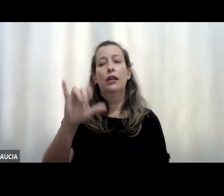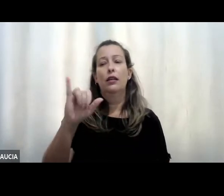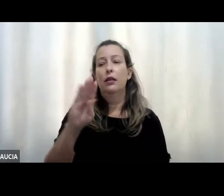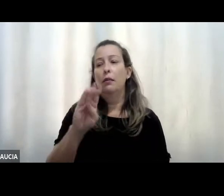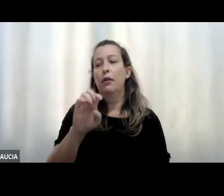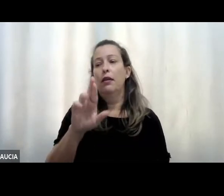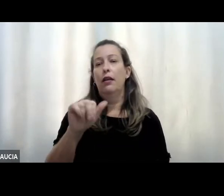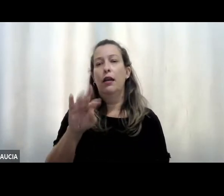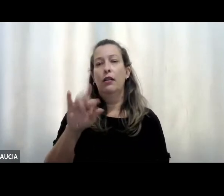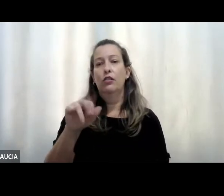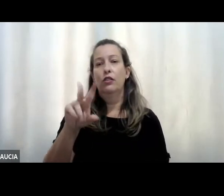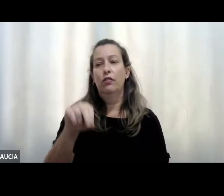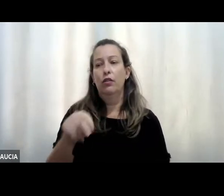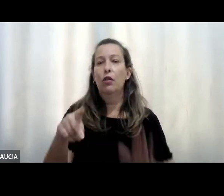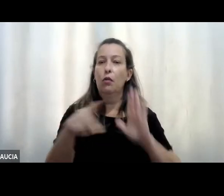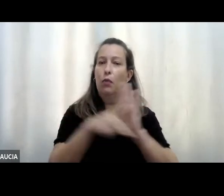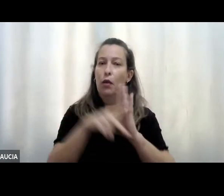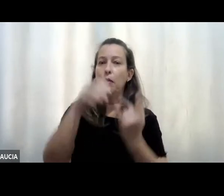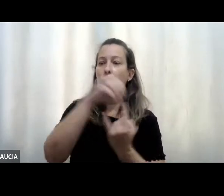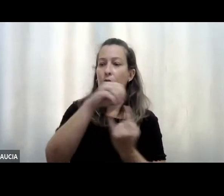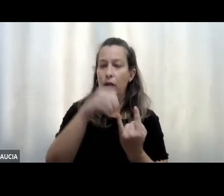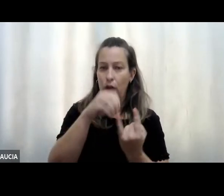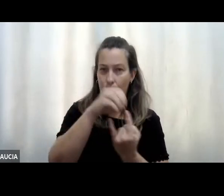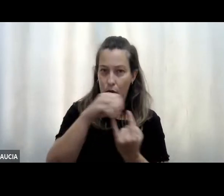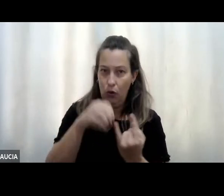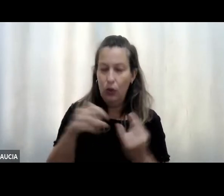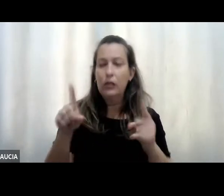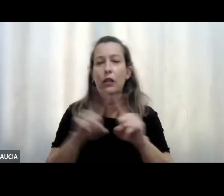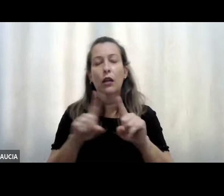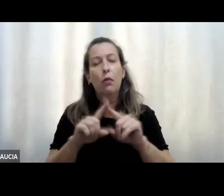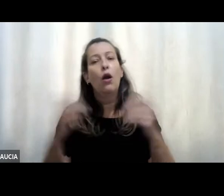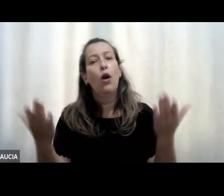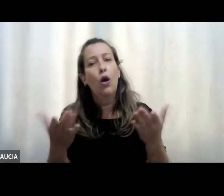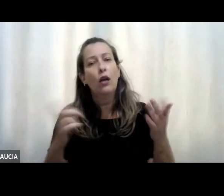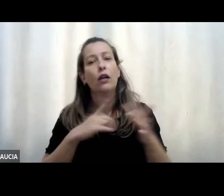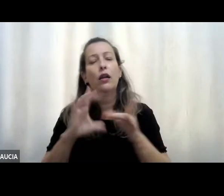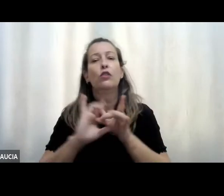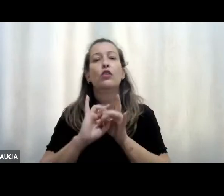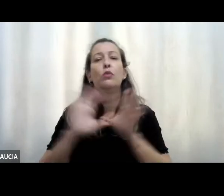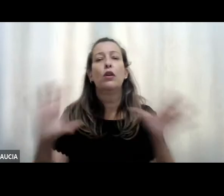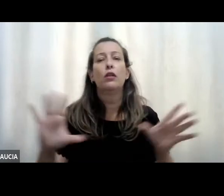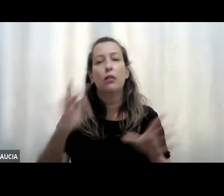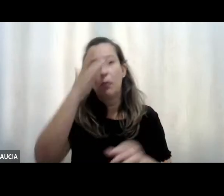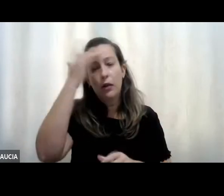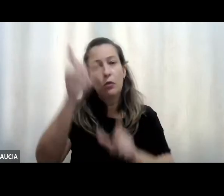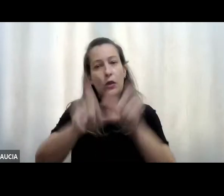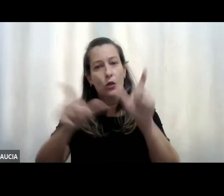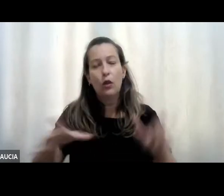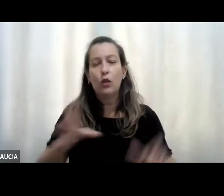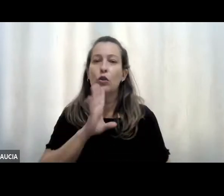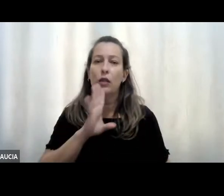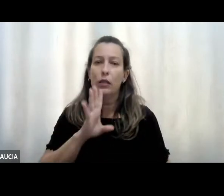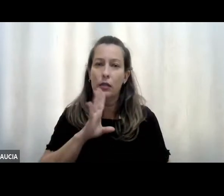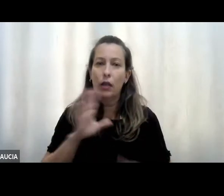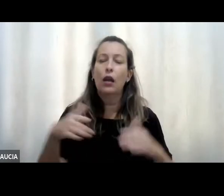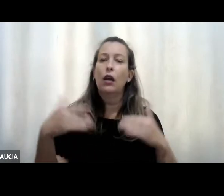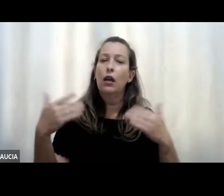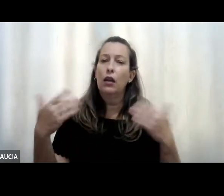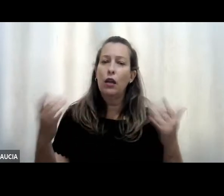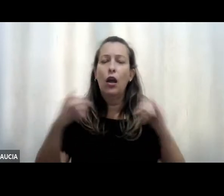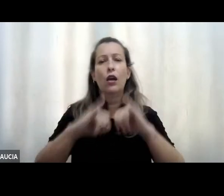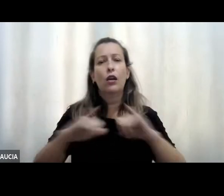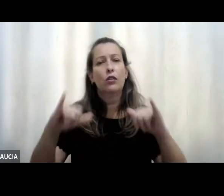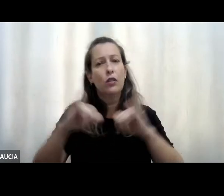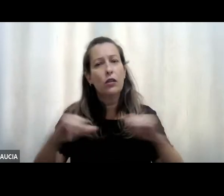disponível, inclusive, para as pessoas conhecerem. Então, a divulgação científica, ela está presente em todas as